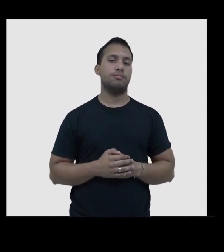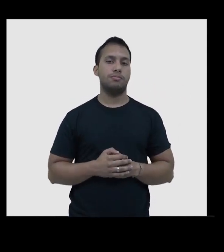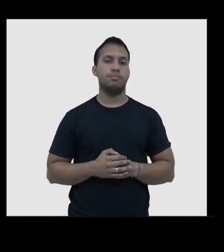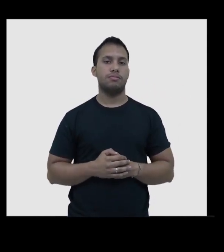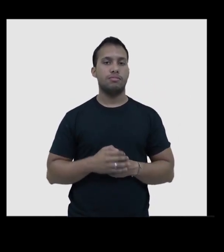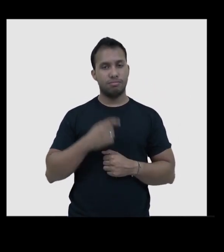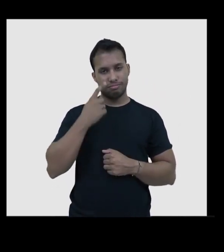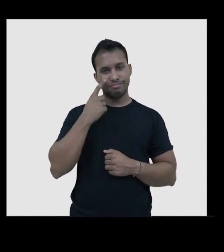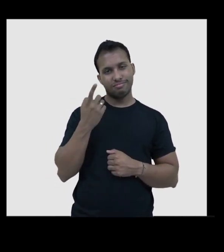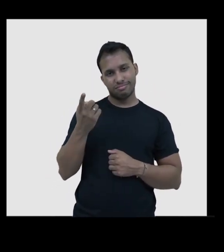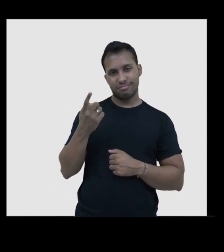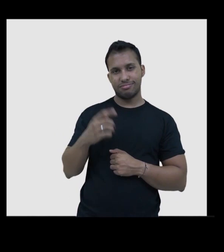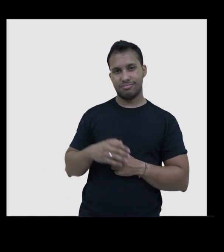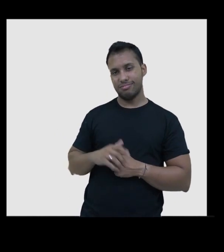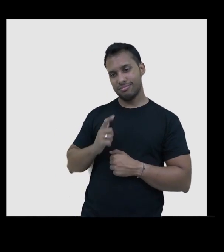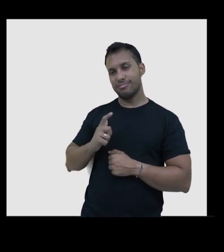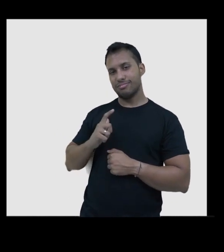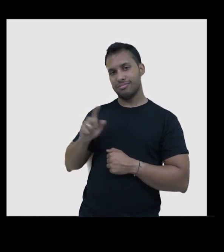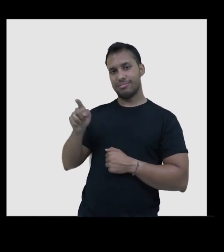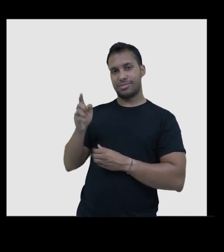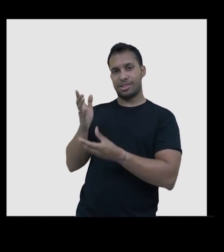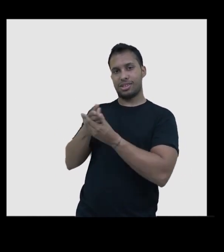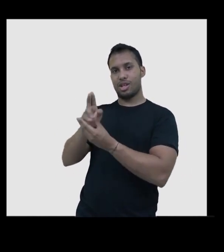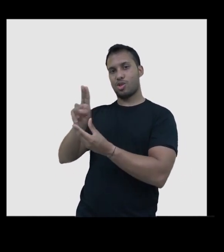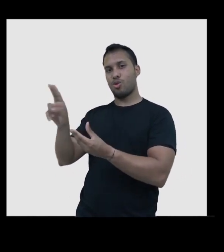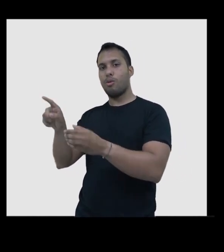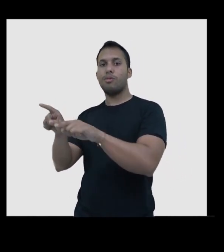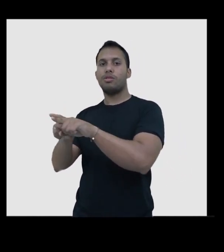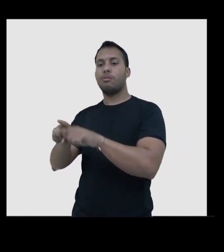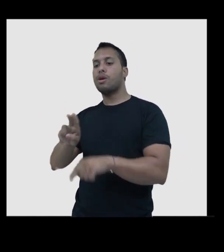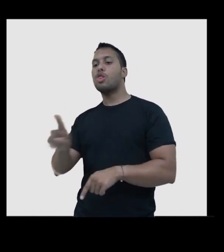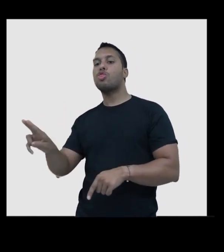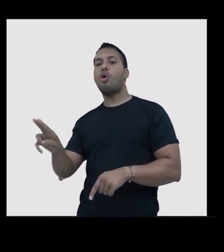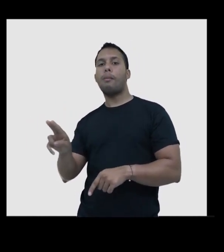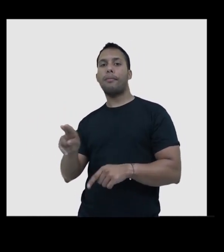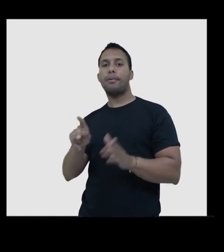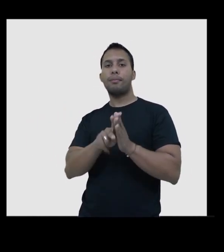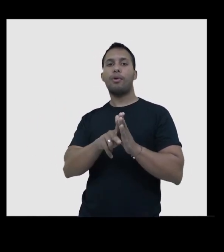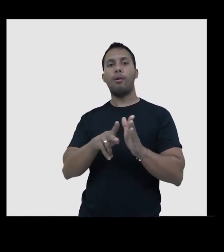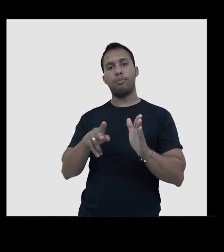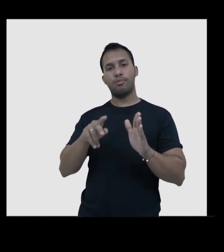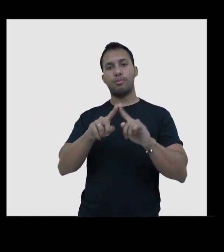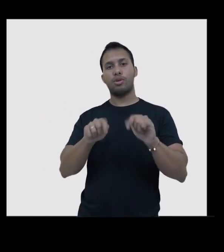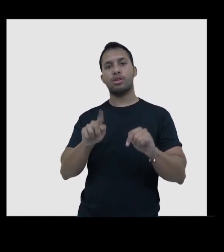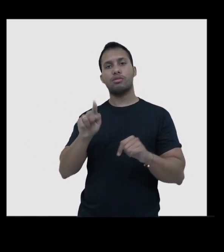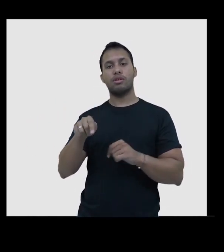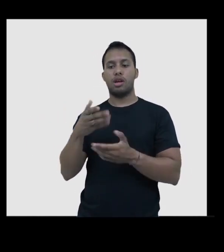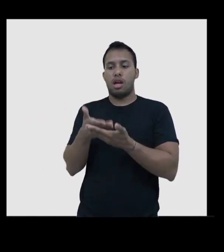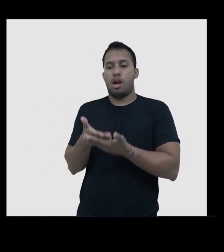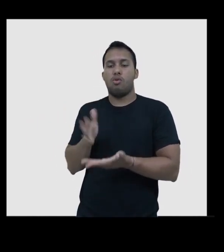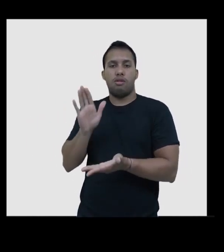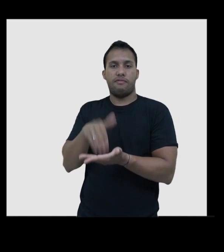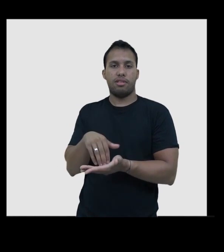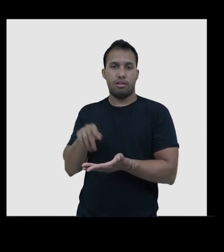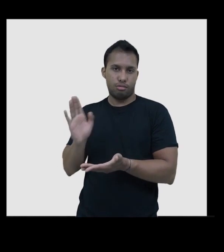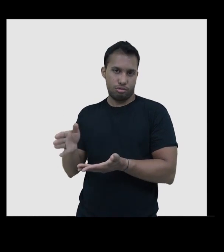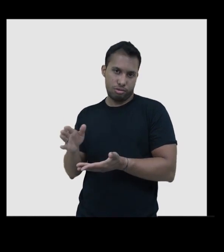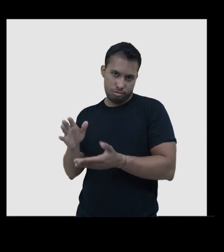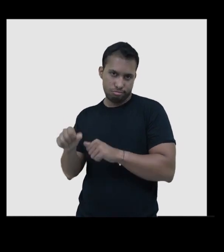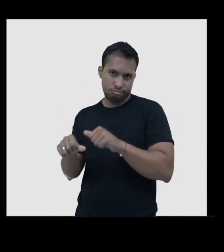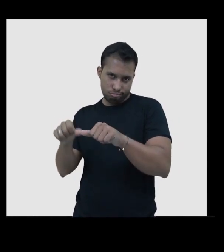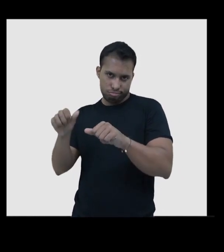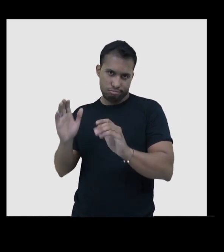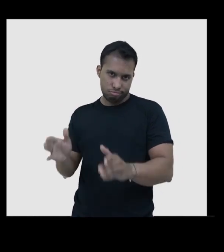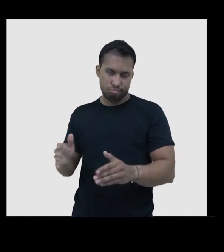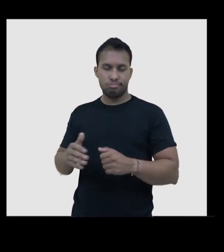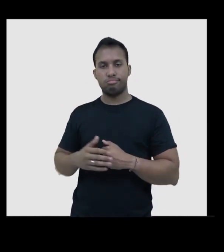Selecionei a pasta, né? Tanto é que ela aparece aqui, dentro da pasta imagens, atividade, curso de edição, nome do arquivo, aula final. A